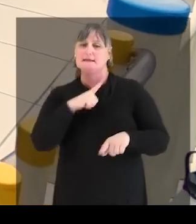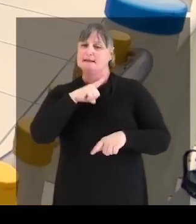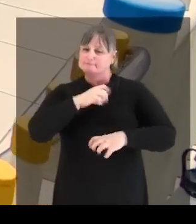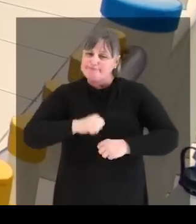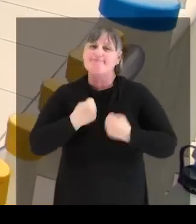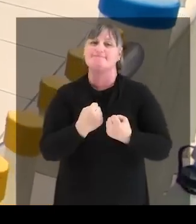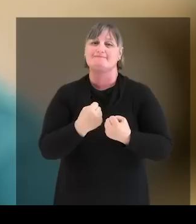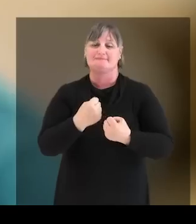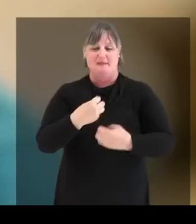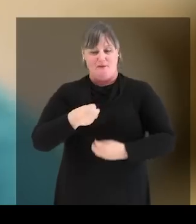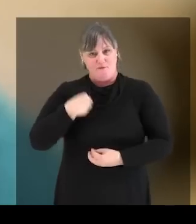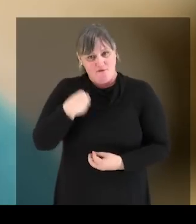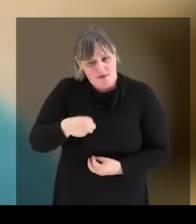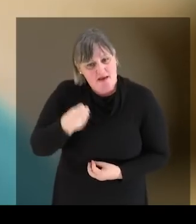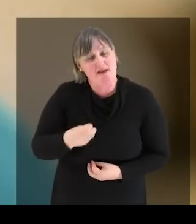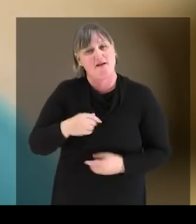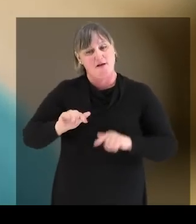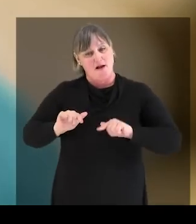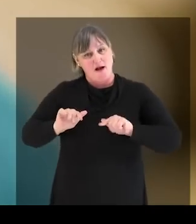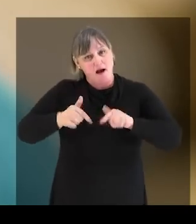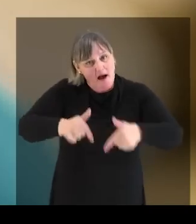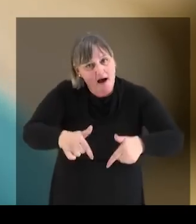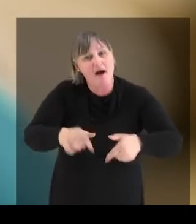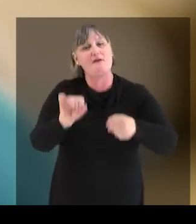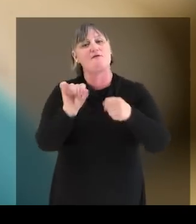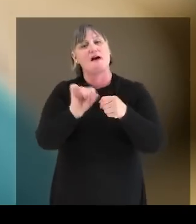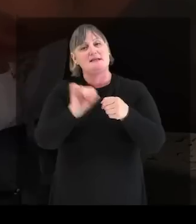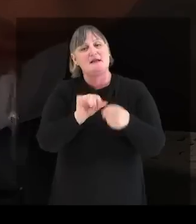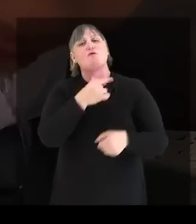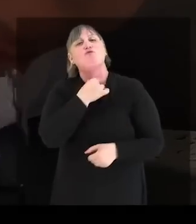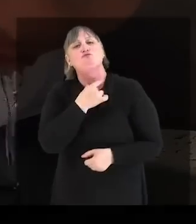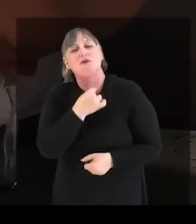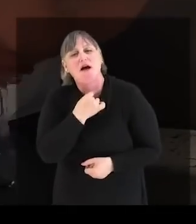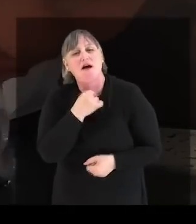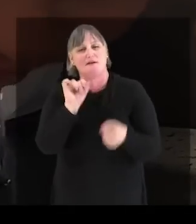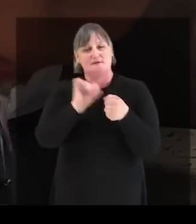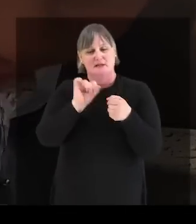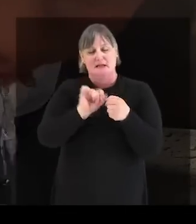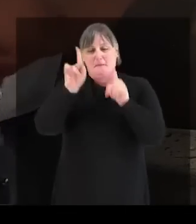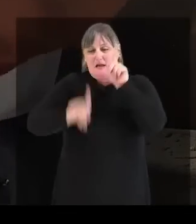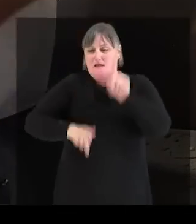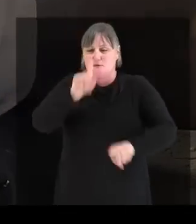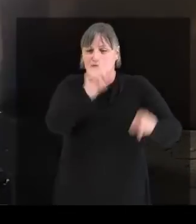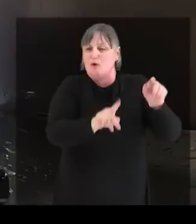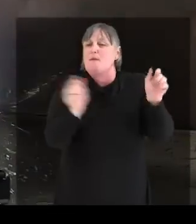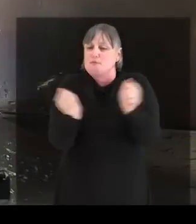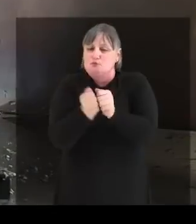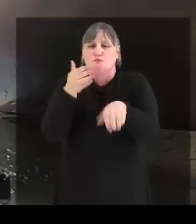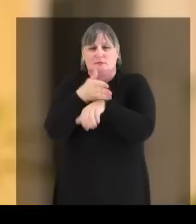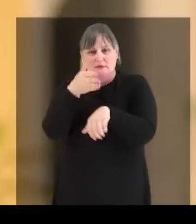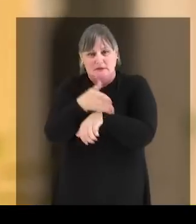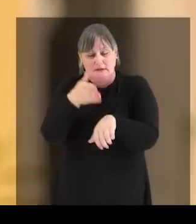muita energia, muitas vidas, muitas atitudes de desejo de fazer. São muitas pessoas que